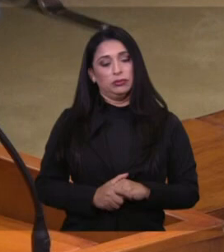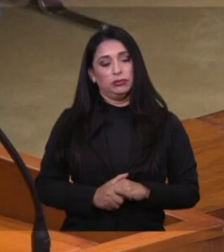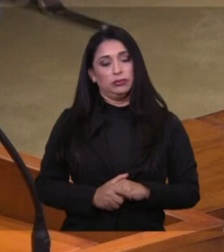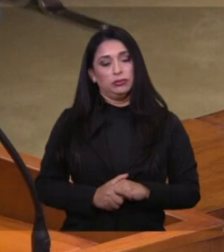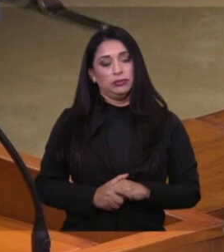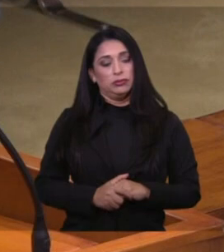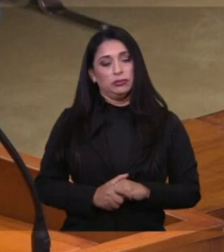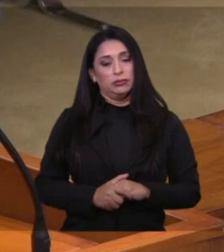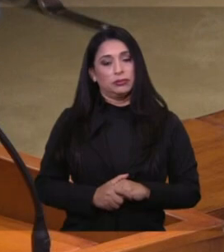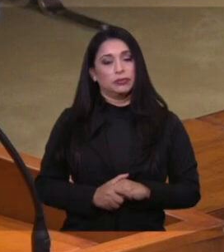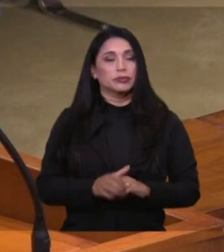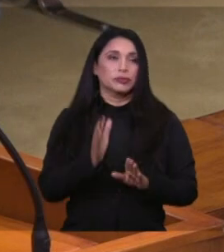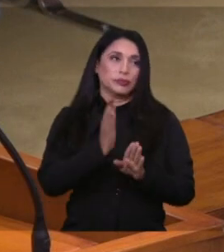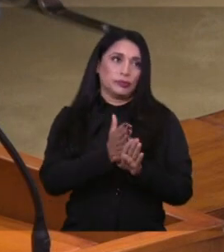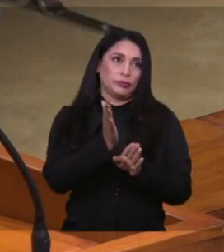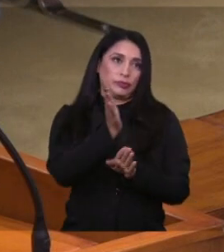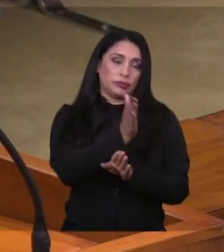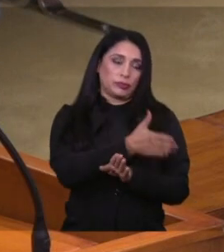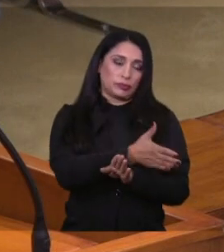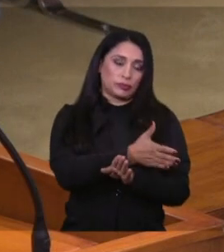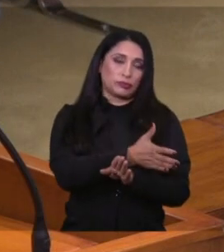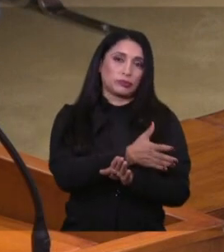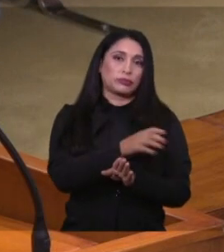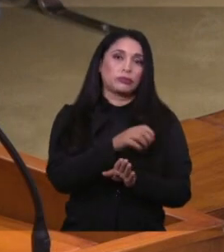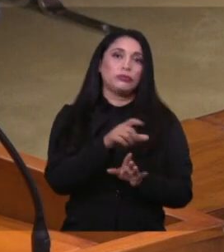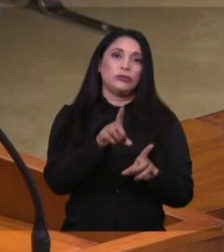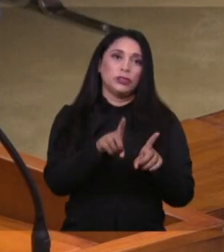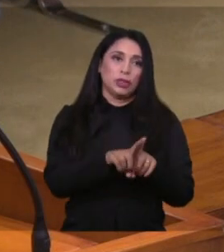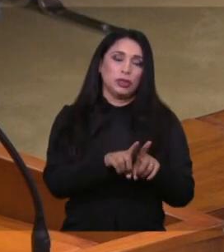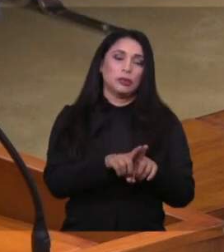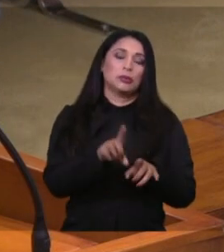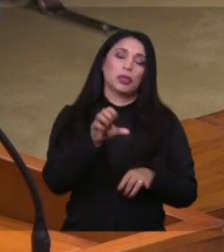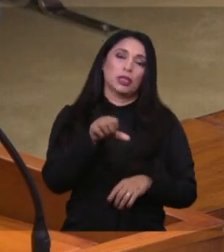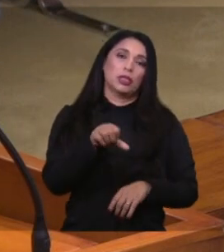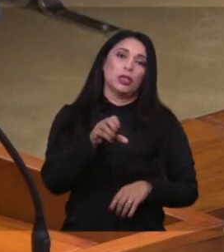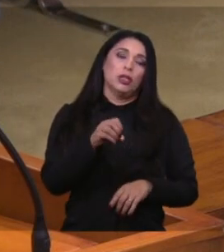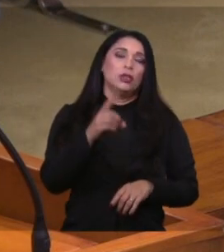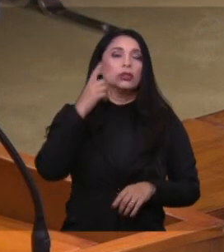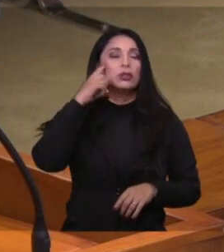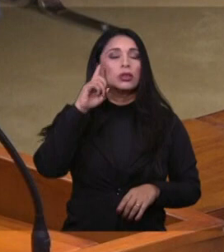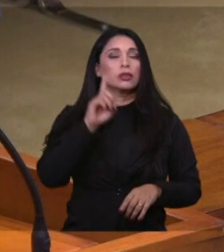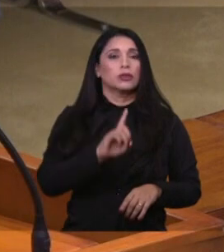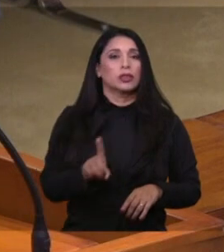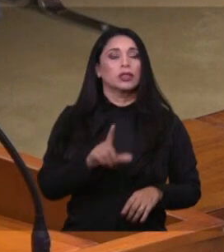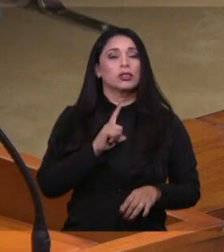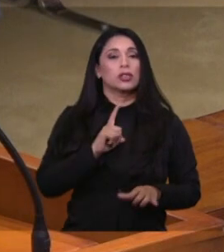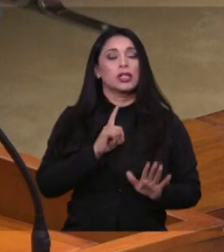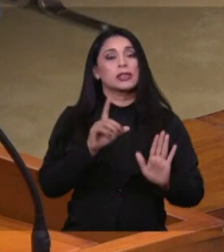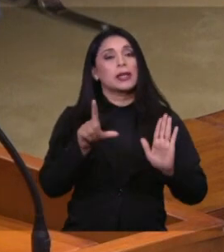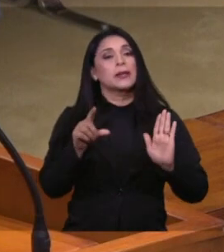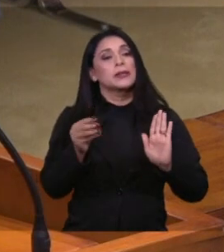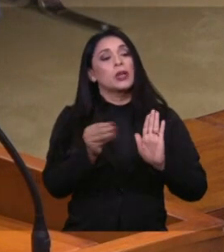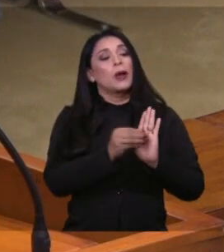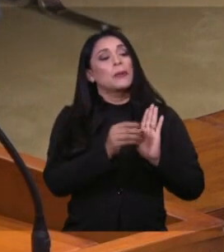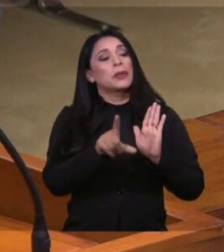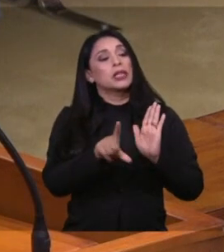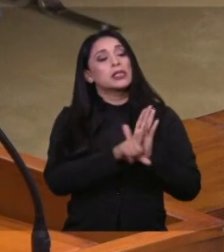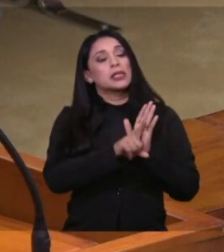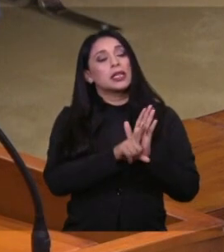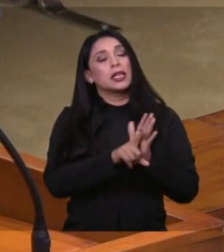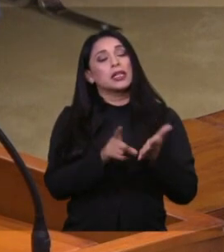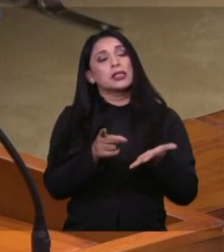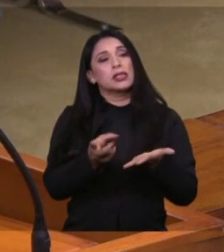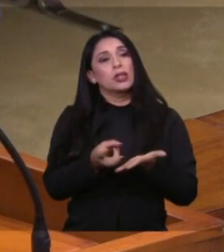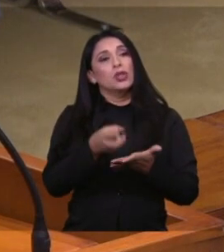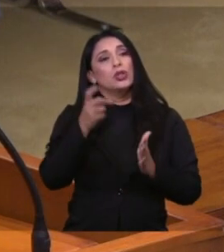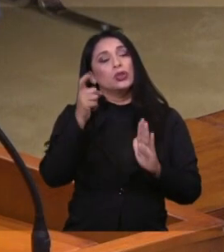as anterioridades do exercício financeiro e a nonagesimal, elas se aplicam para as leis que instituem o tributo. E